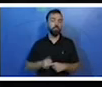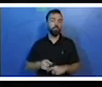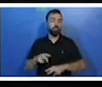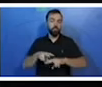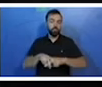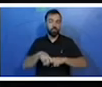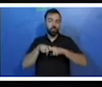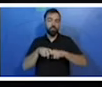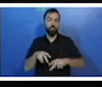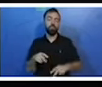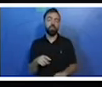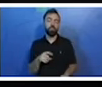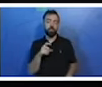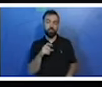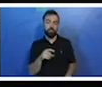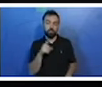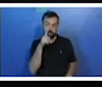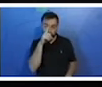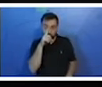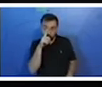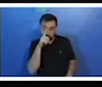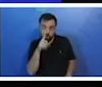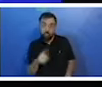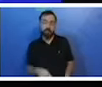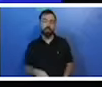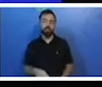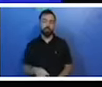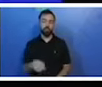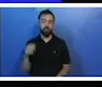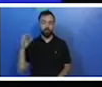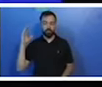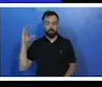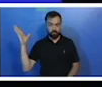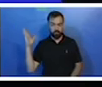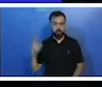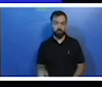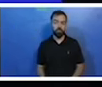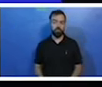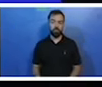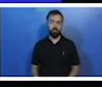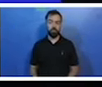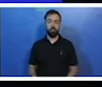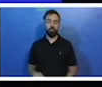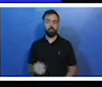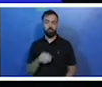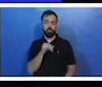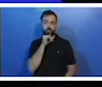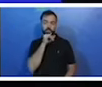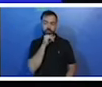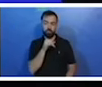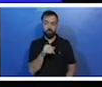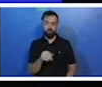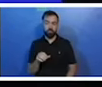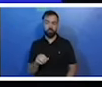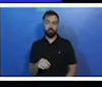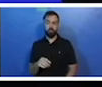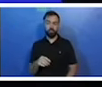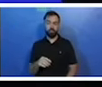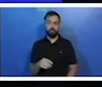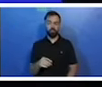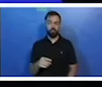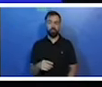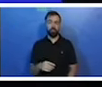altura, a velocidade e também muito praticados na natureza. Temos aqui um exemplo, né, um bom exemplo é o bungee